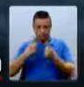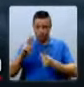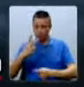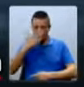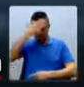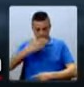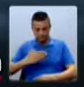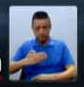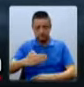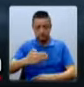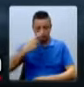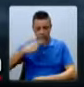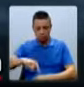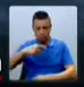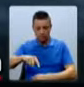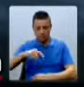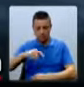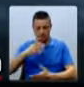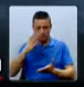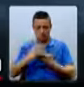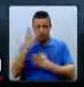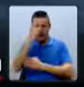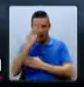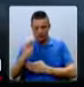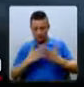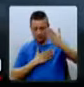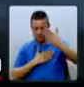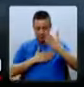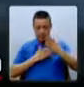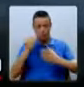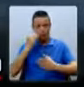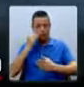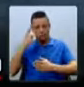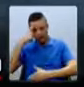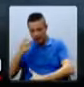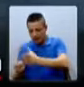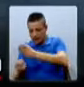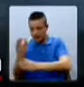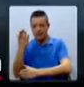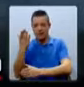semanas dedicadas única e exclusivamente à arte da dança e à forma como ela se cria.